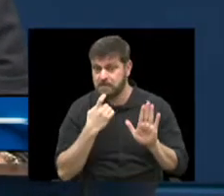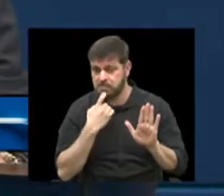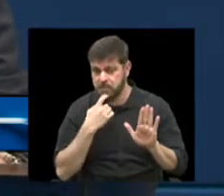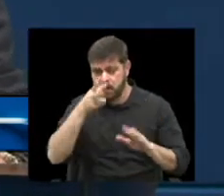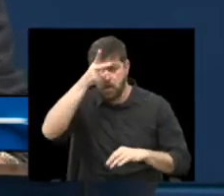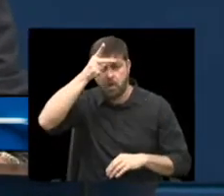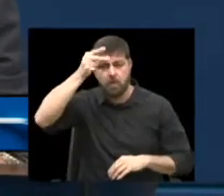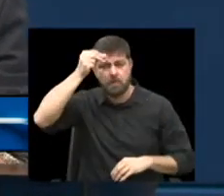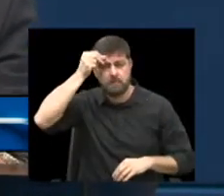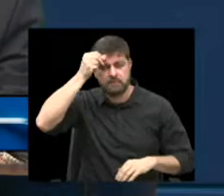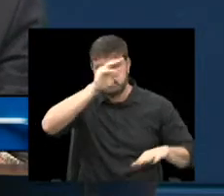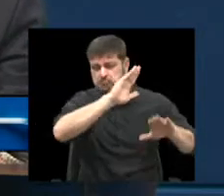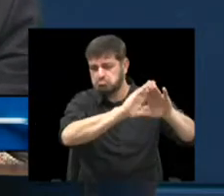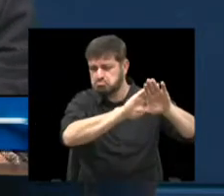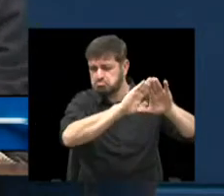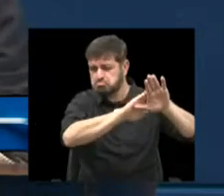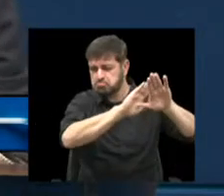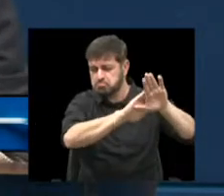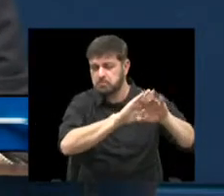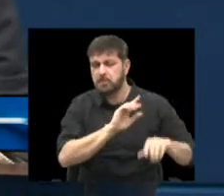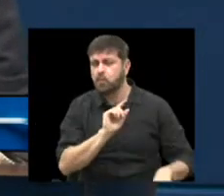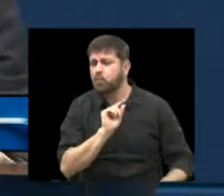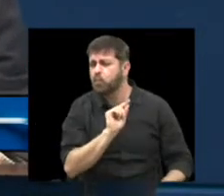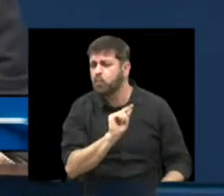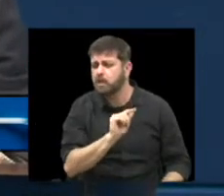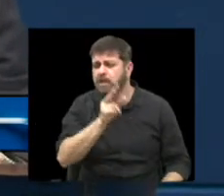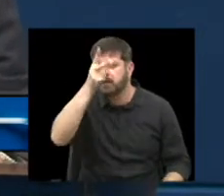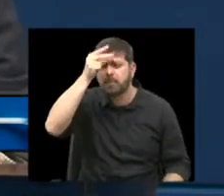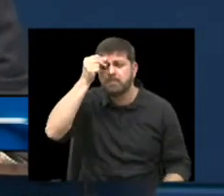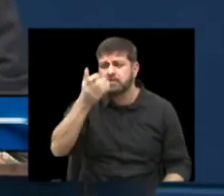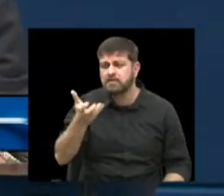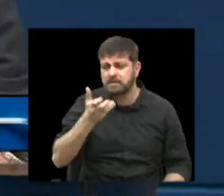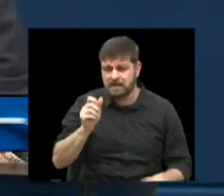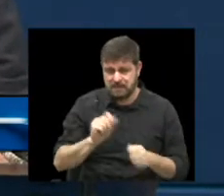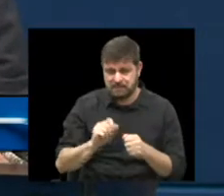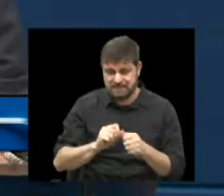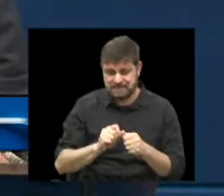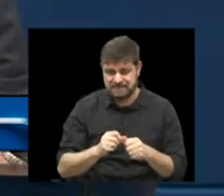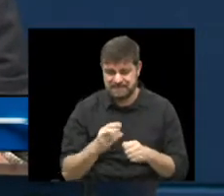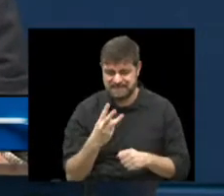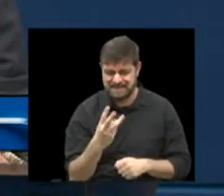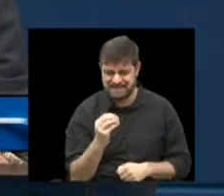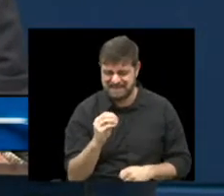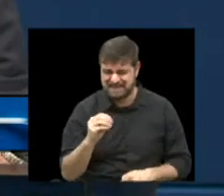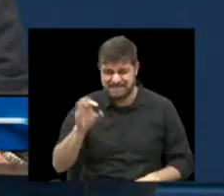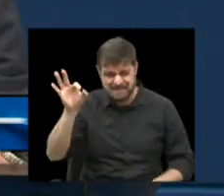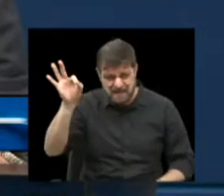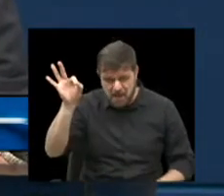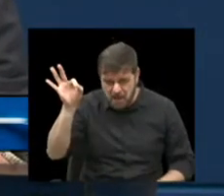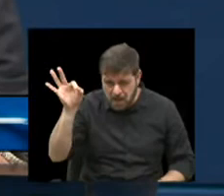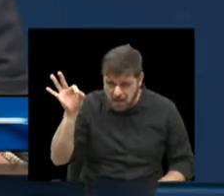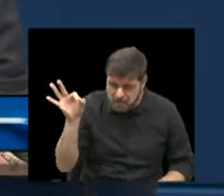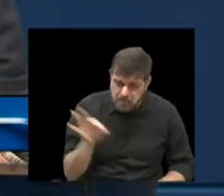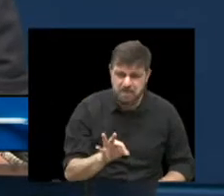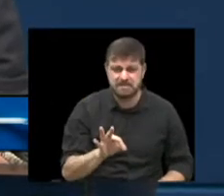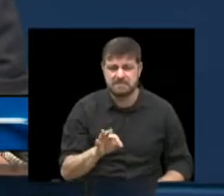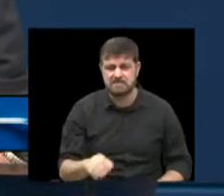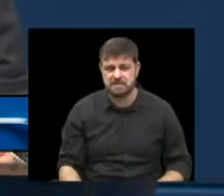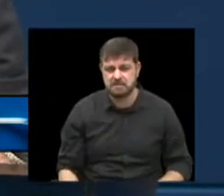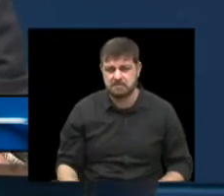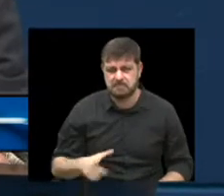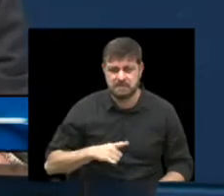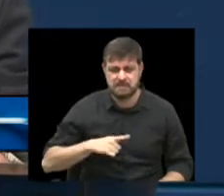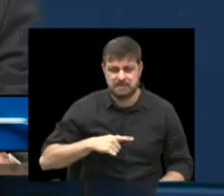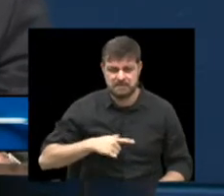prefeito Jonas Donizete, que ele visa alcançar 300% de universalização do